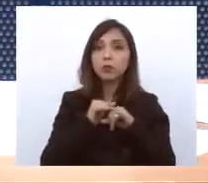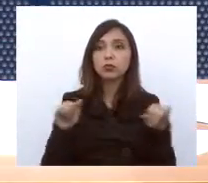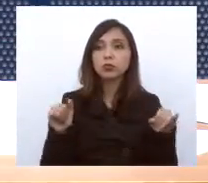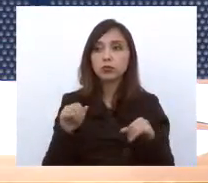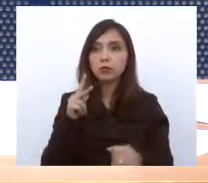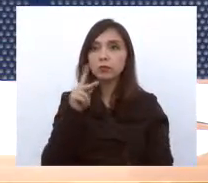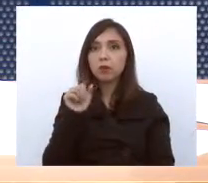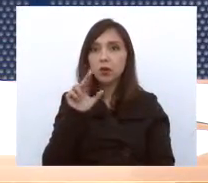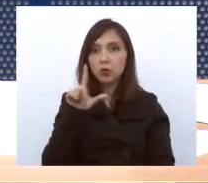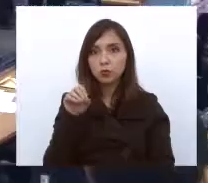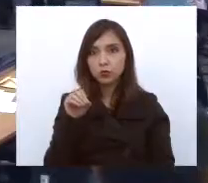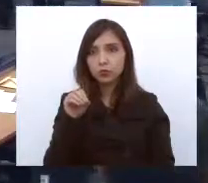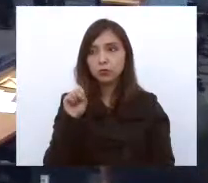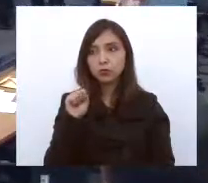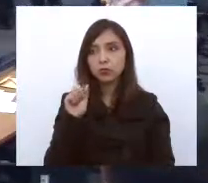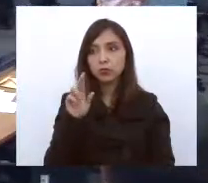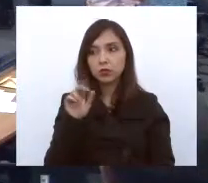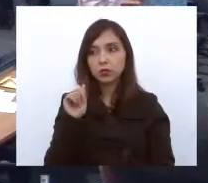Paulo Sérgio.